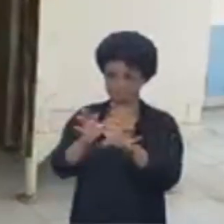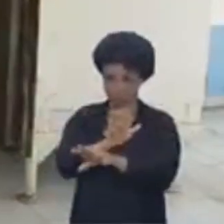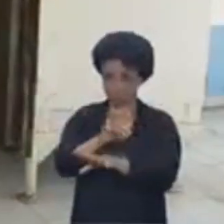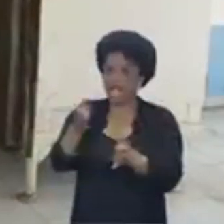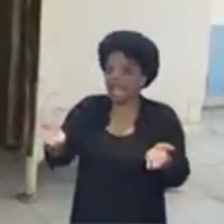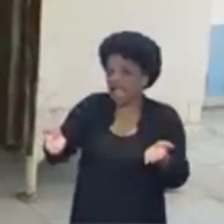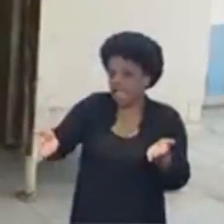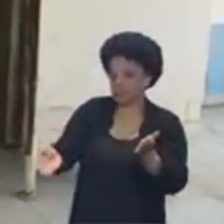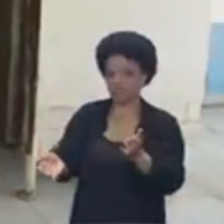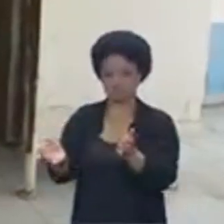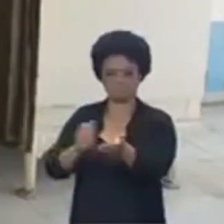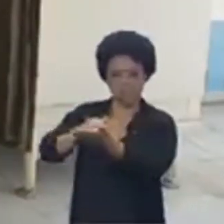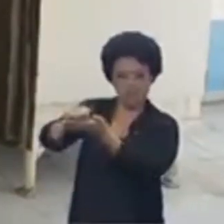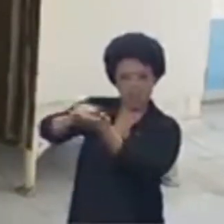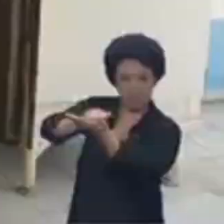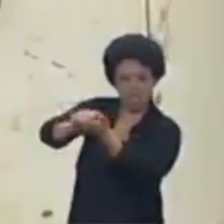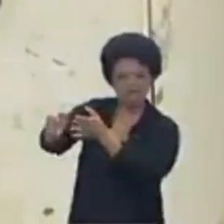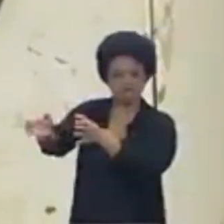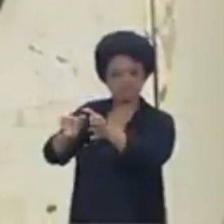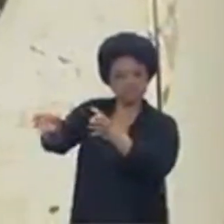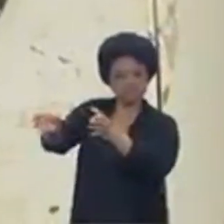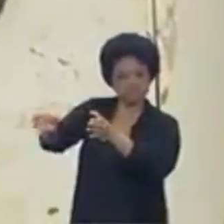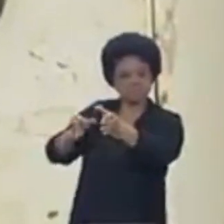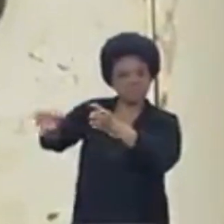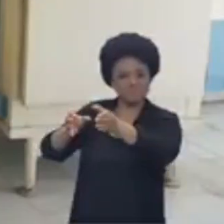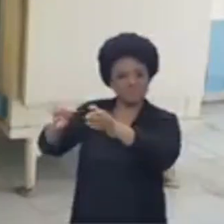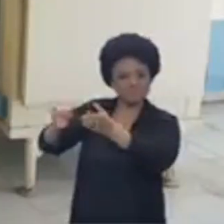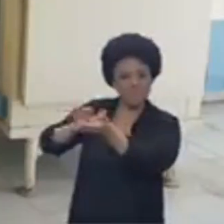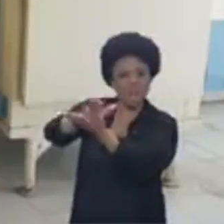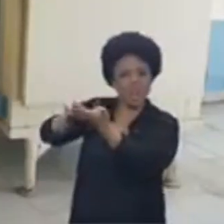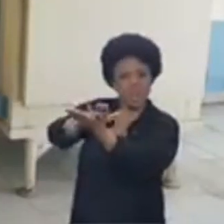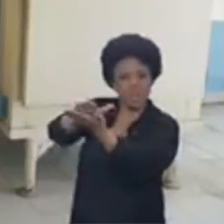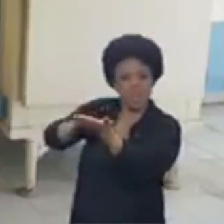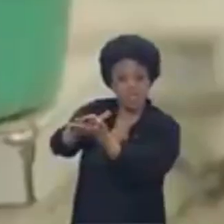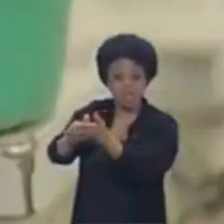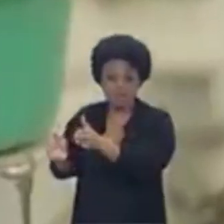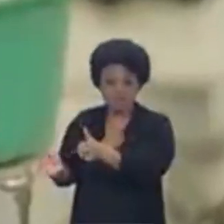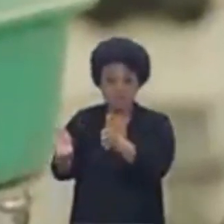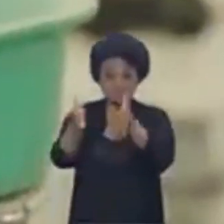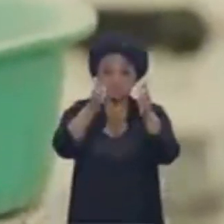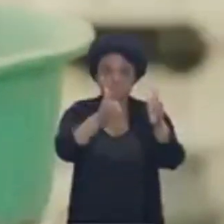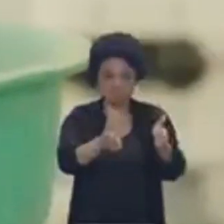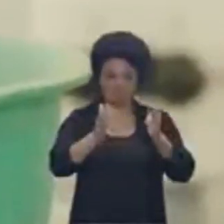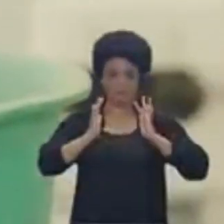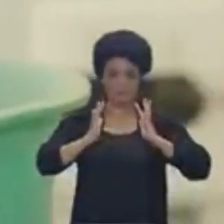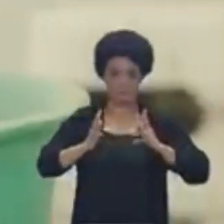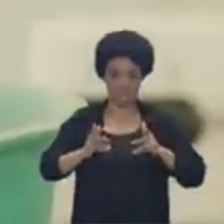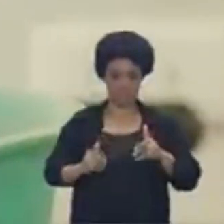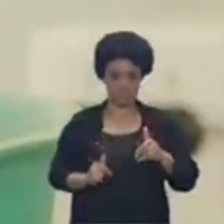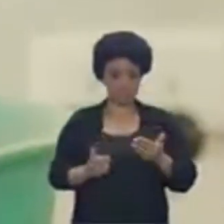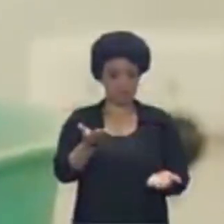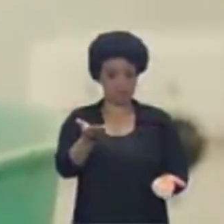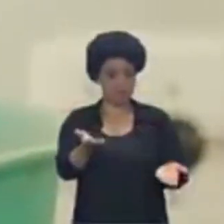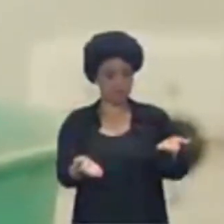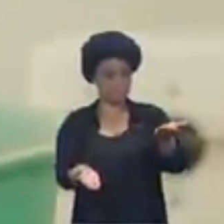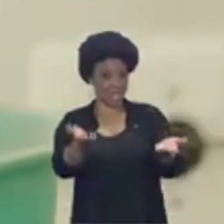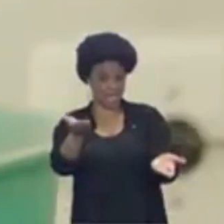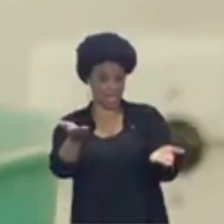na estufa para serem comparados com o material sujo, o que também influencia na pesagem.